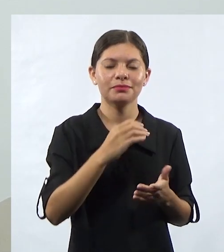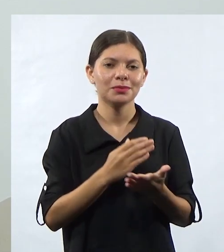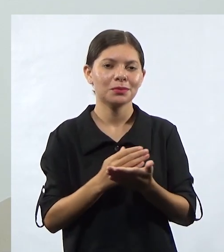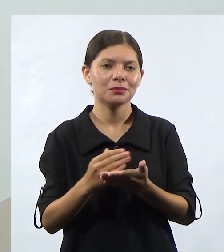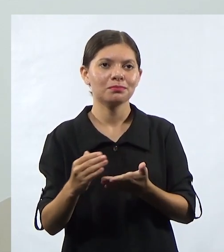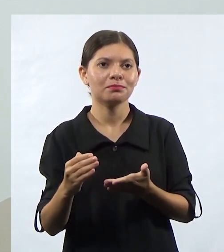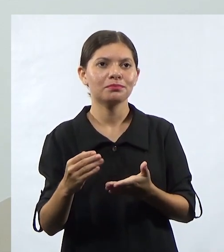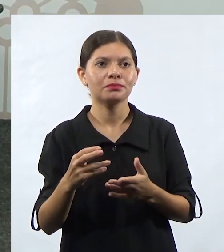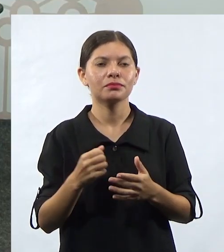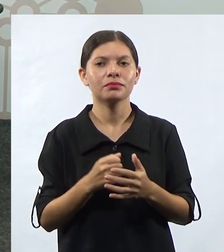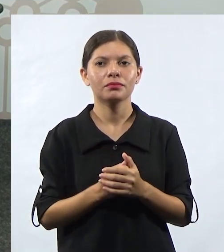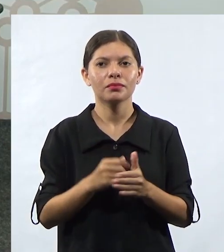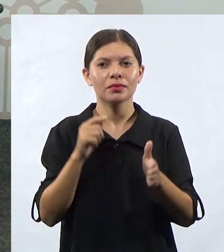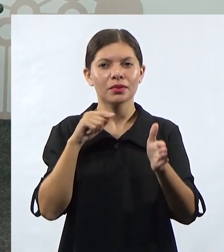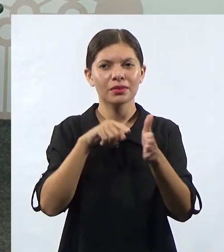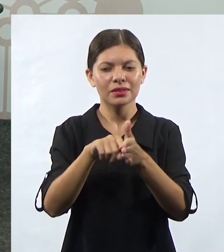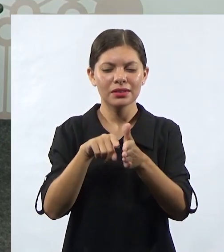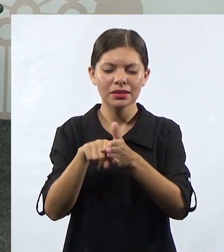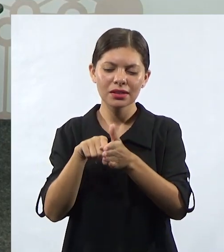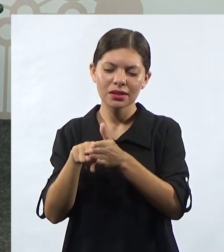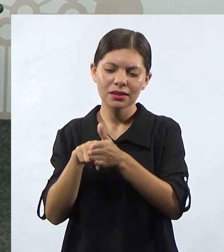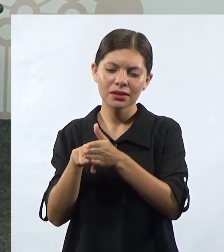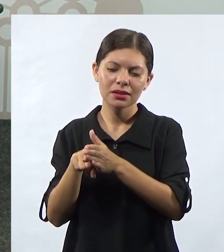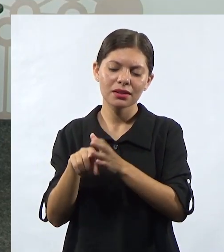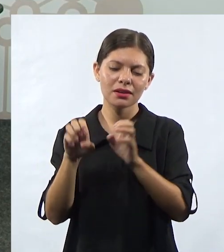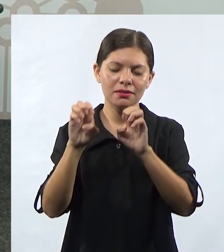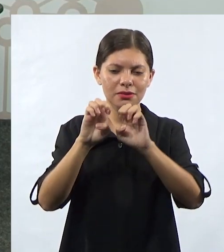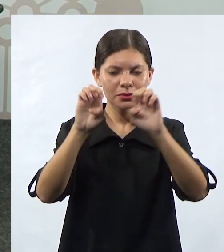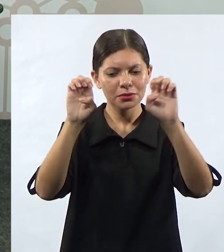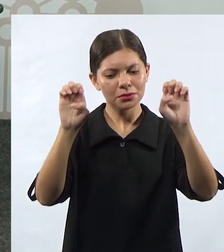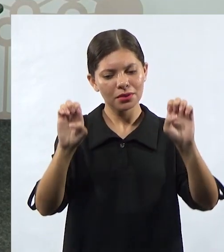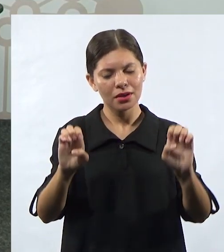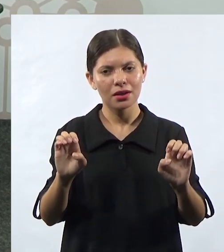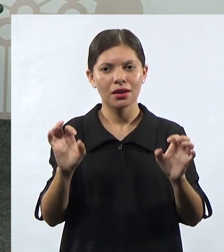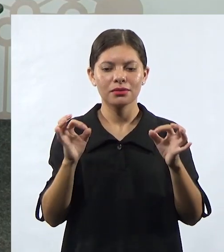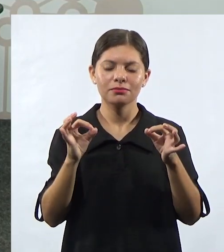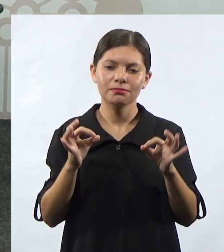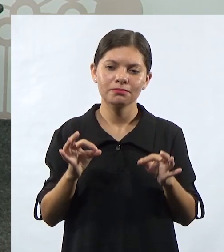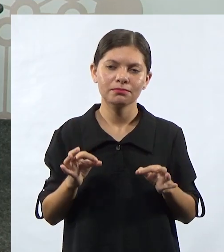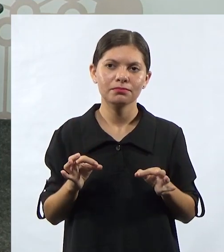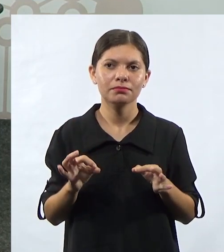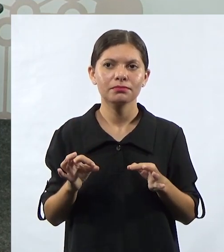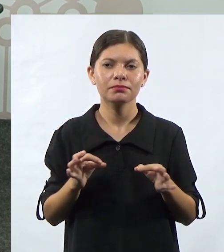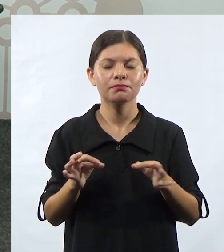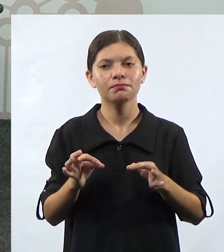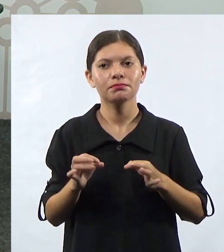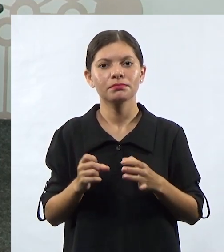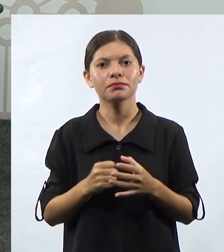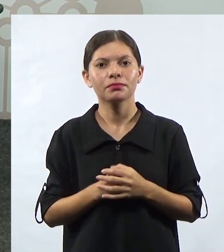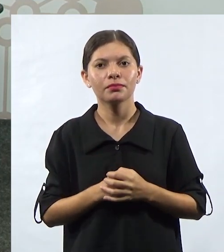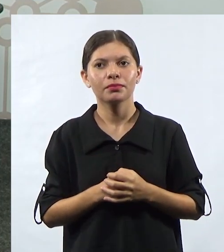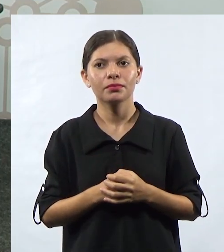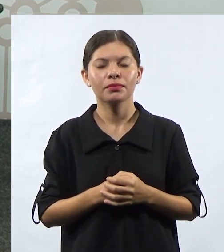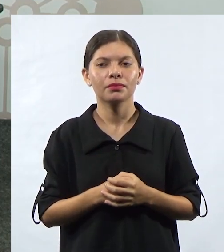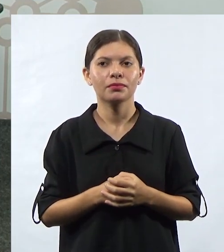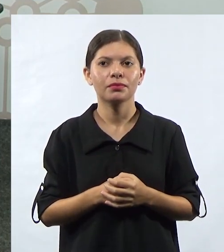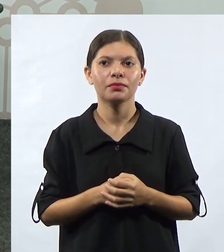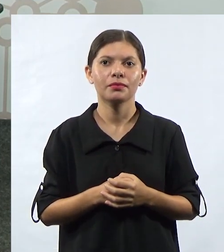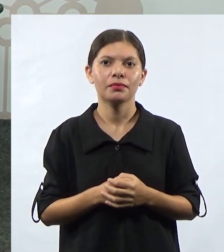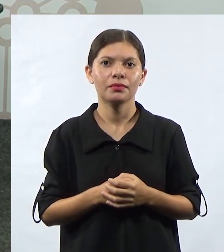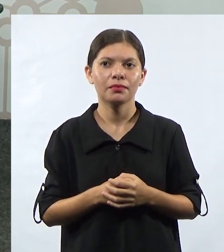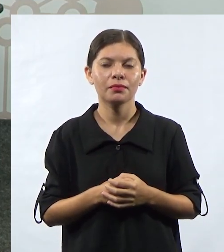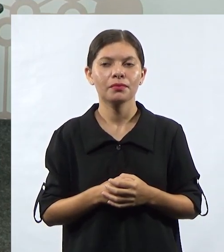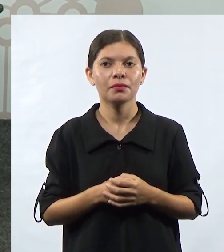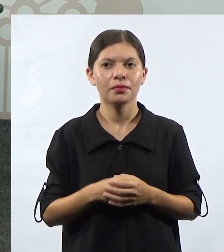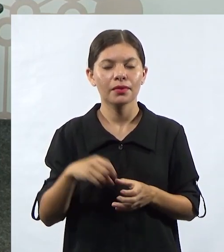roteiro muito bem estruturado, mas mesmo assim pode ficar cansativo para quem participa. Perfeito. Então a